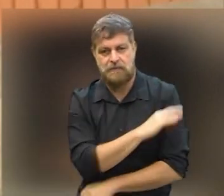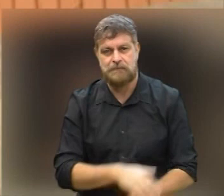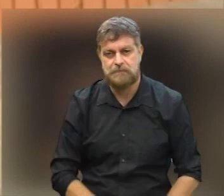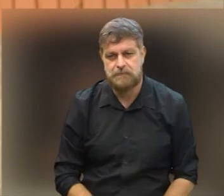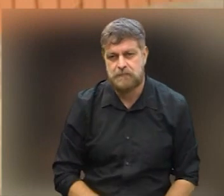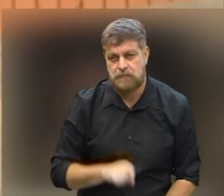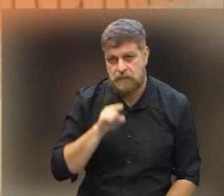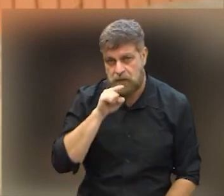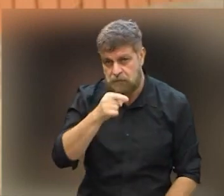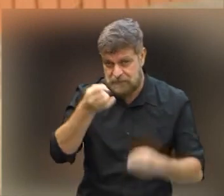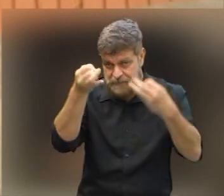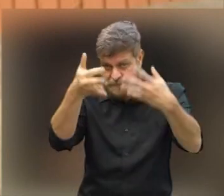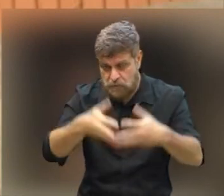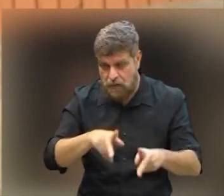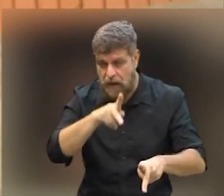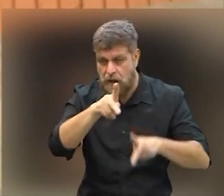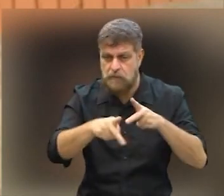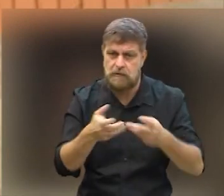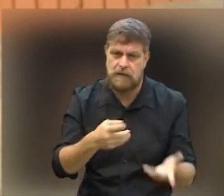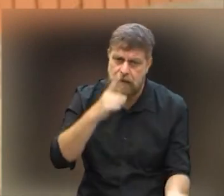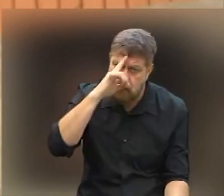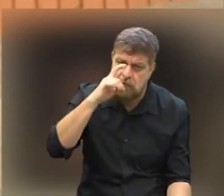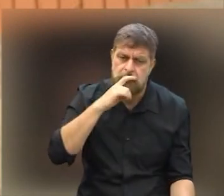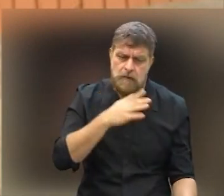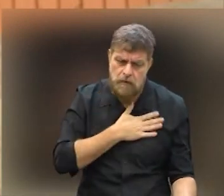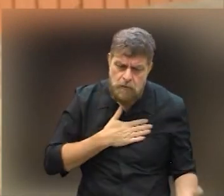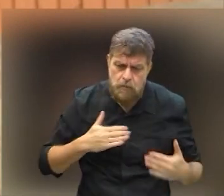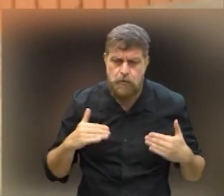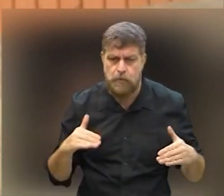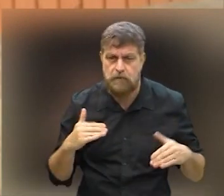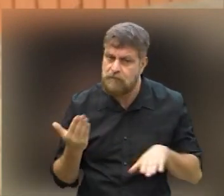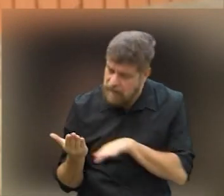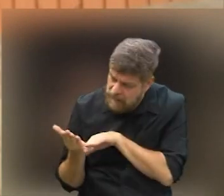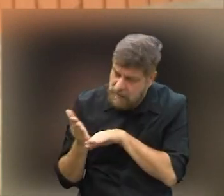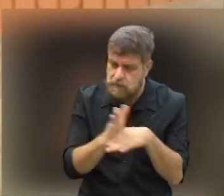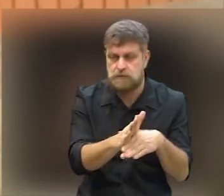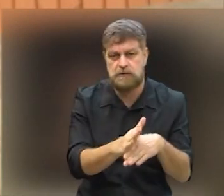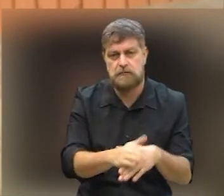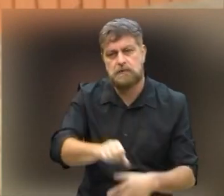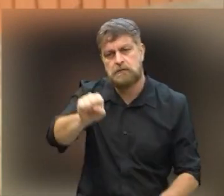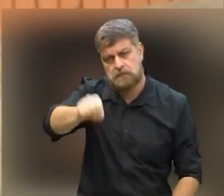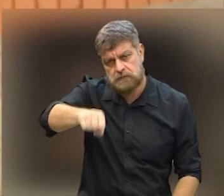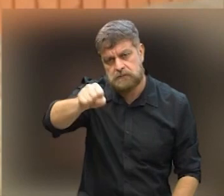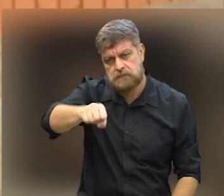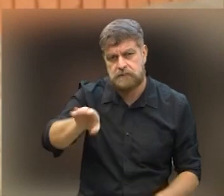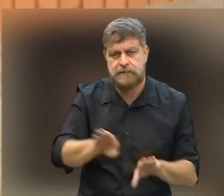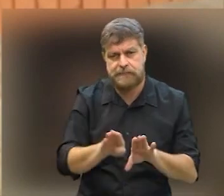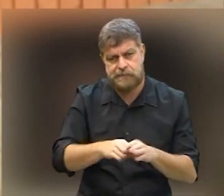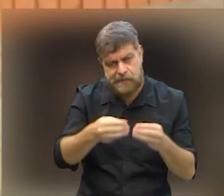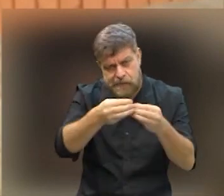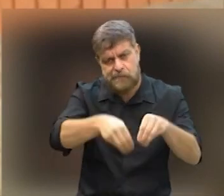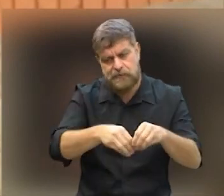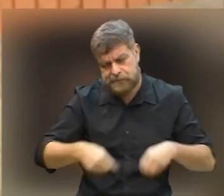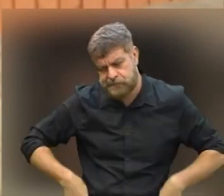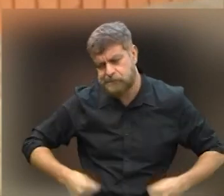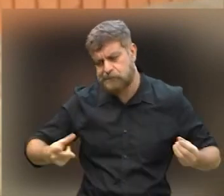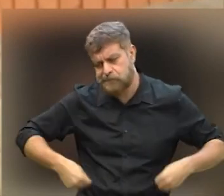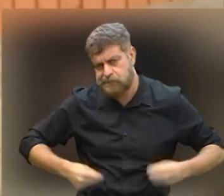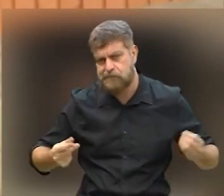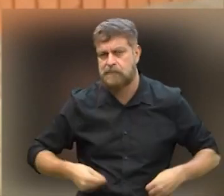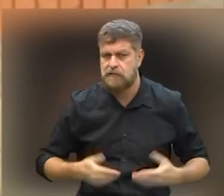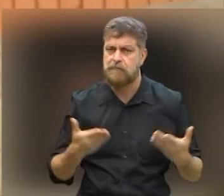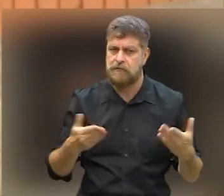nossa guarda municipal. É o que o senhor disse, né? A população quer mais tranquilidade e isso vai ajudar. Mais tranquilidade e